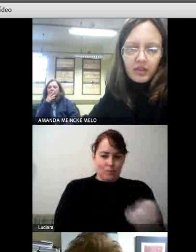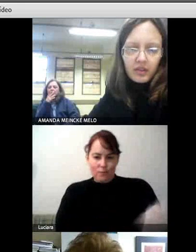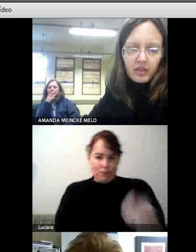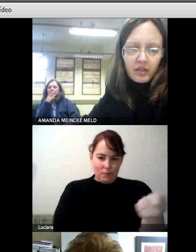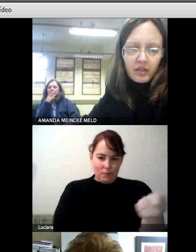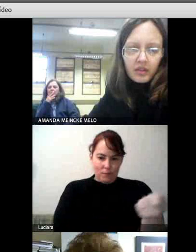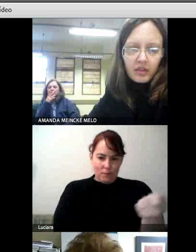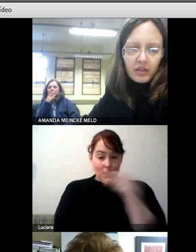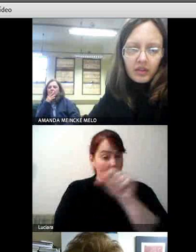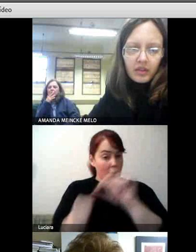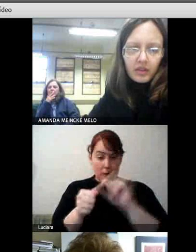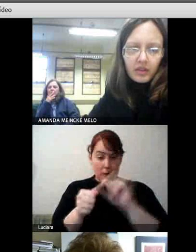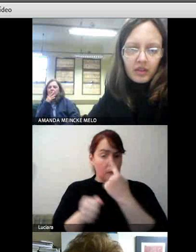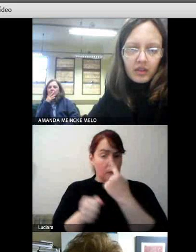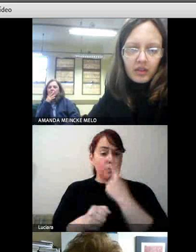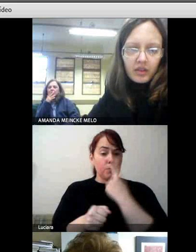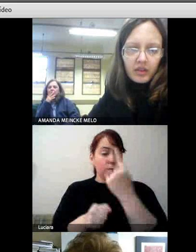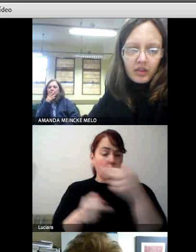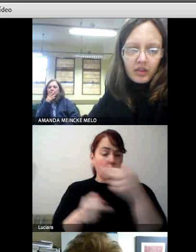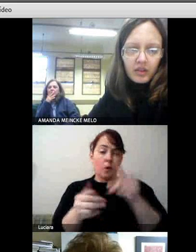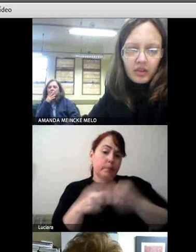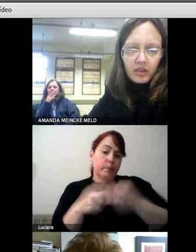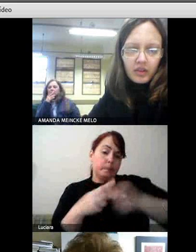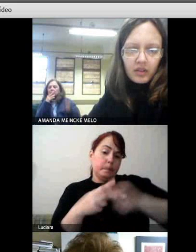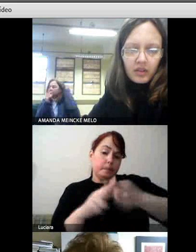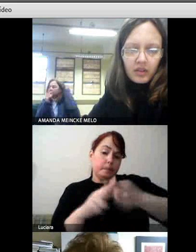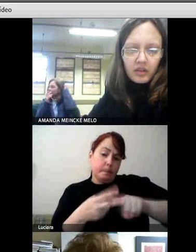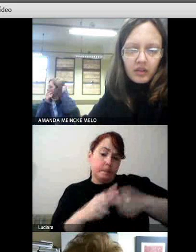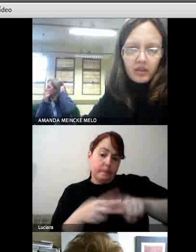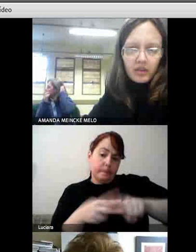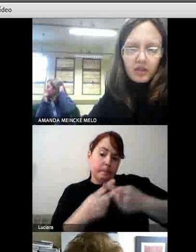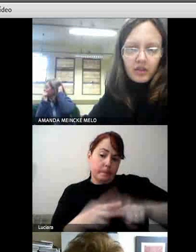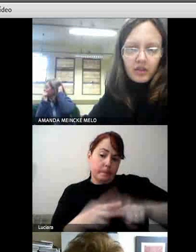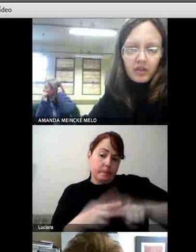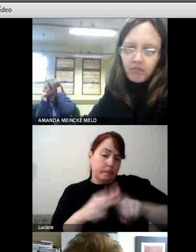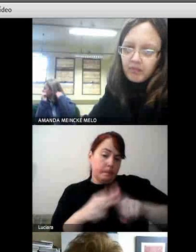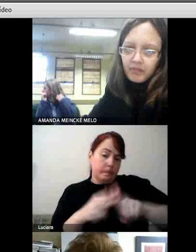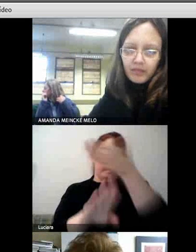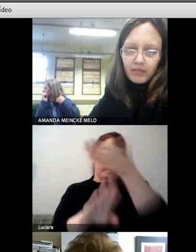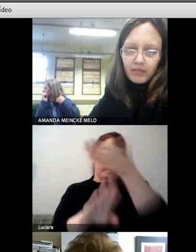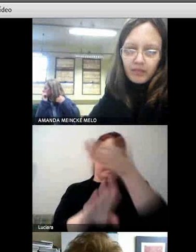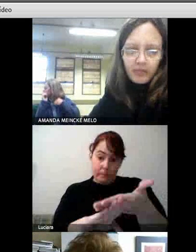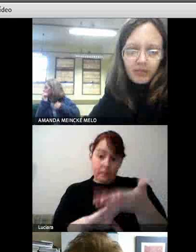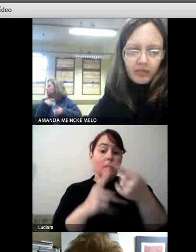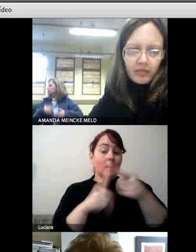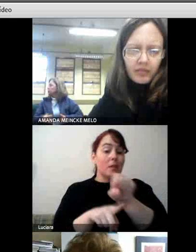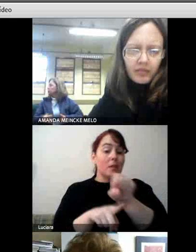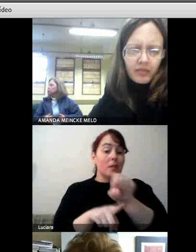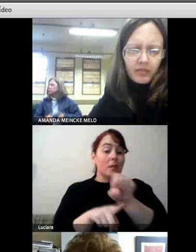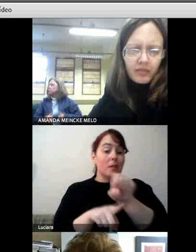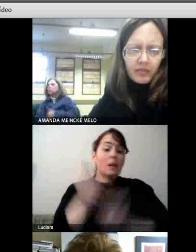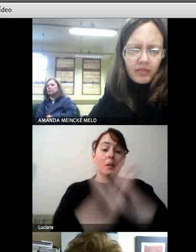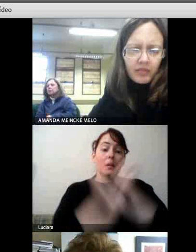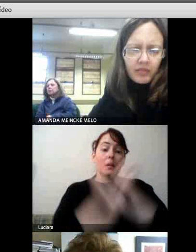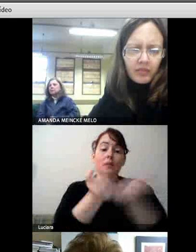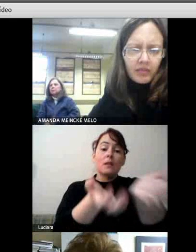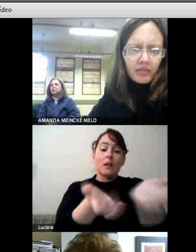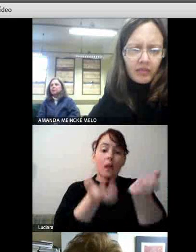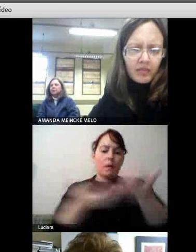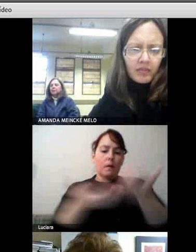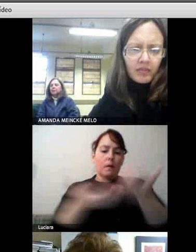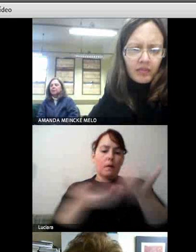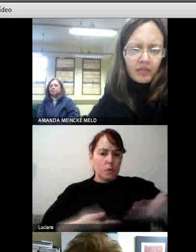qualquer menino desses que vai trabalhar no tráfico de entorpecente, ele ganha uma fortuna e não vai ficar